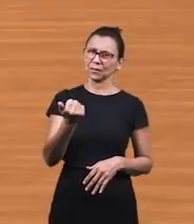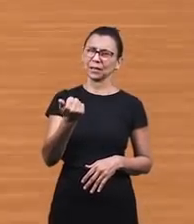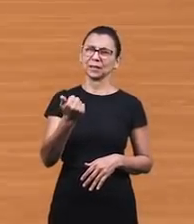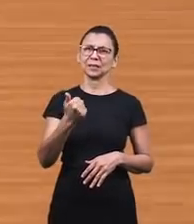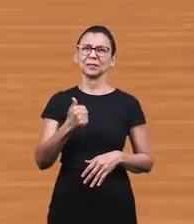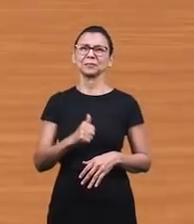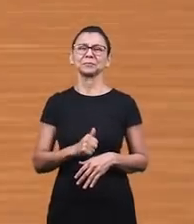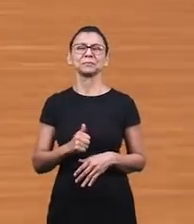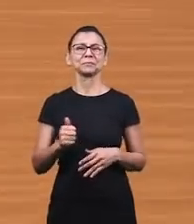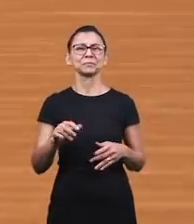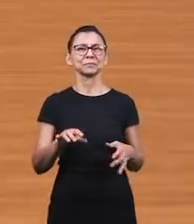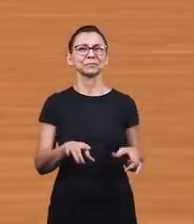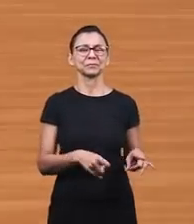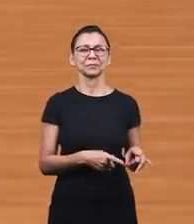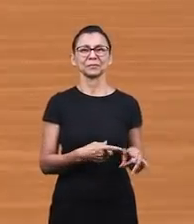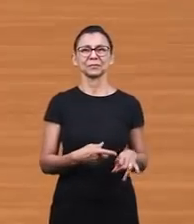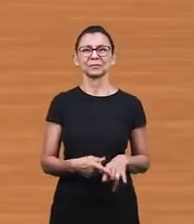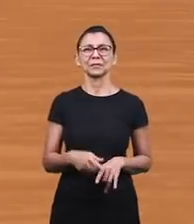Chama, ó